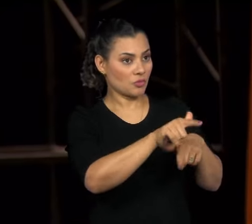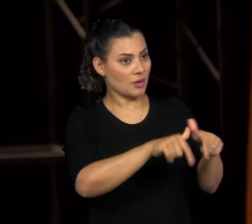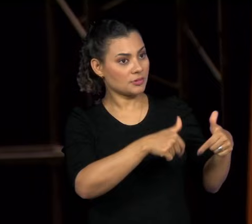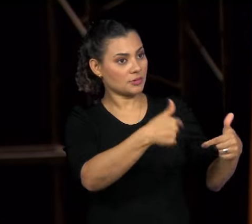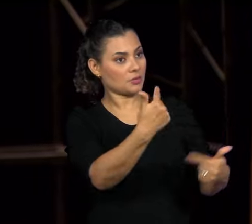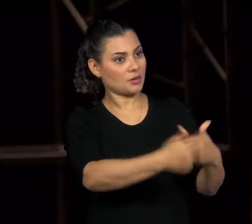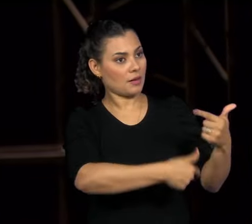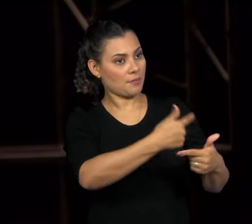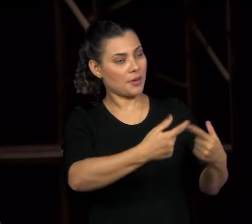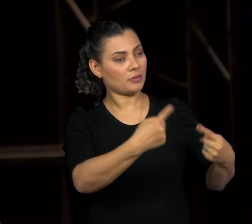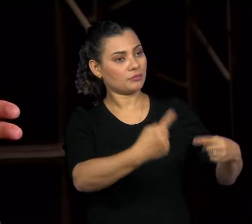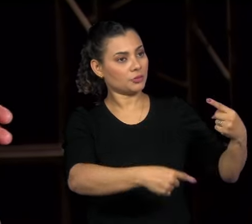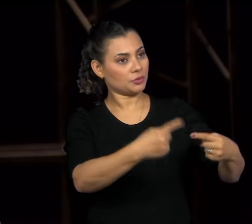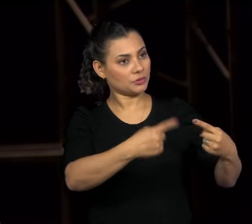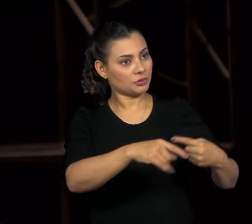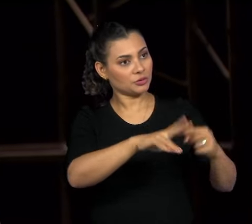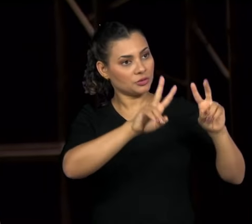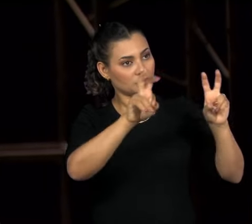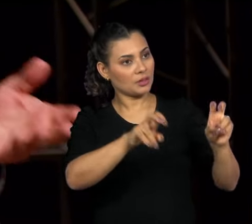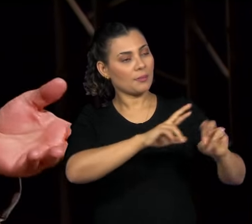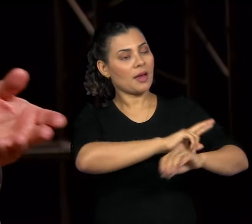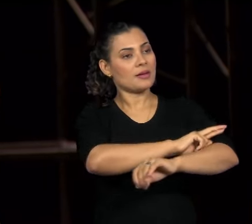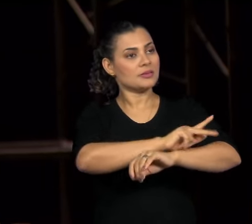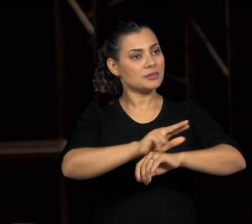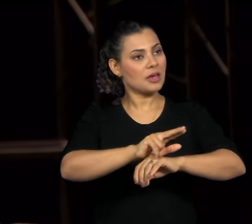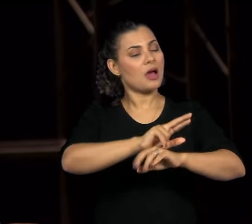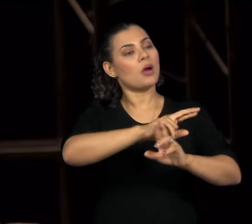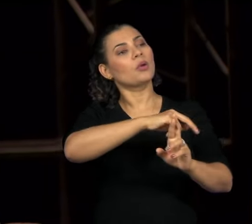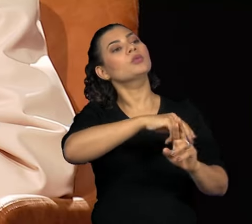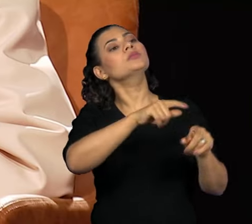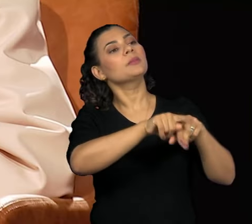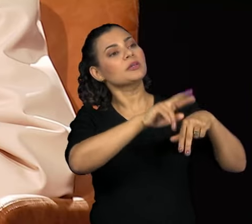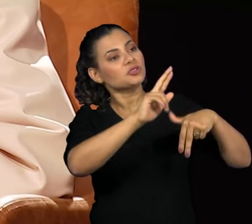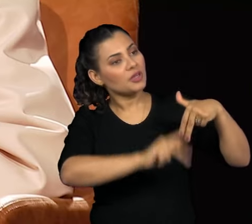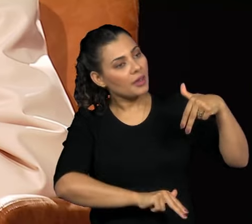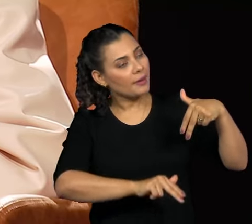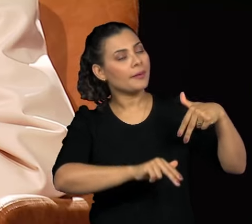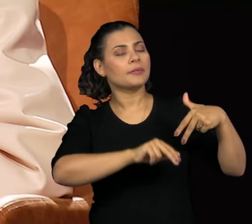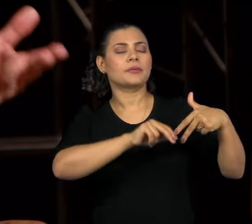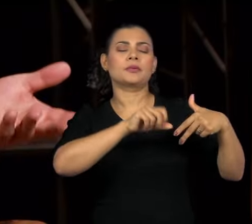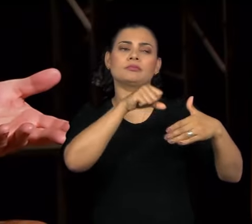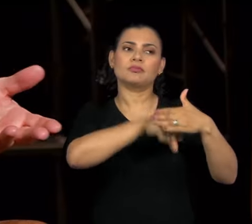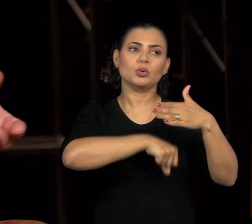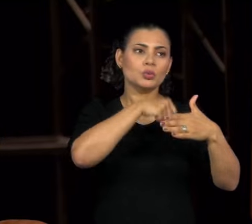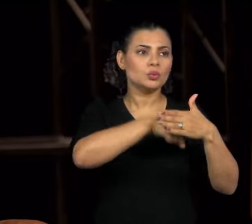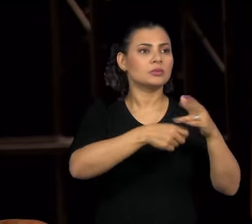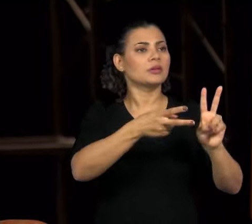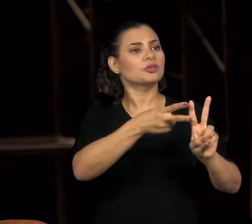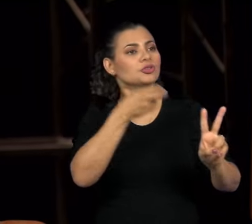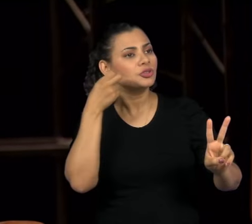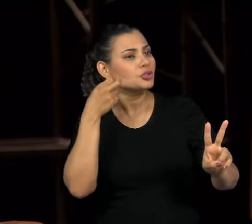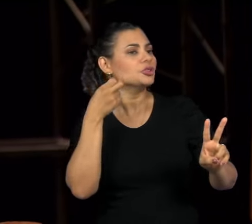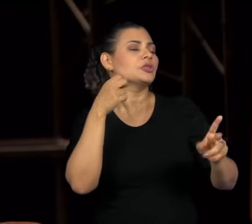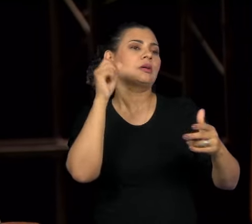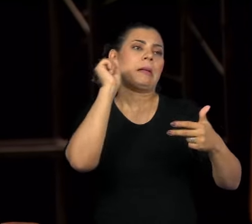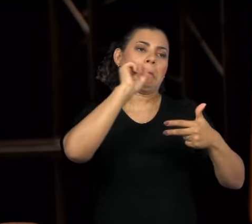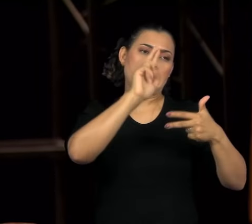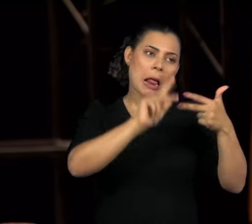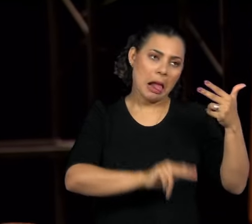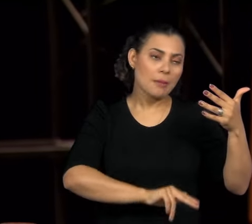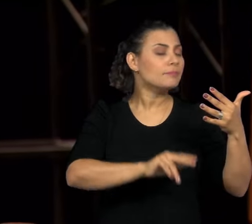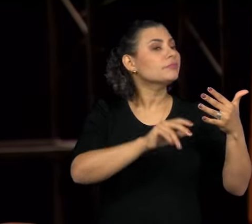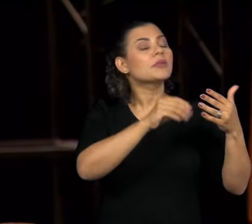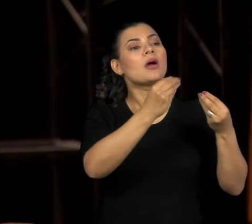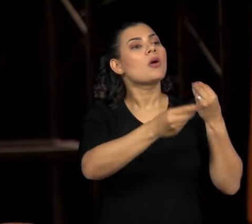parlamentar, que tem foco em questões raciais, de gênero, identitárias, populações indígenas e tal, como é que você vê a